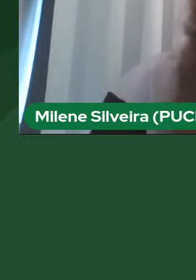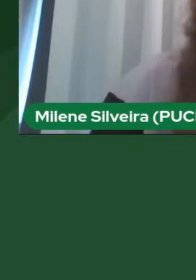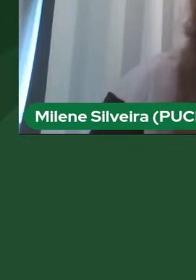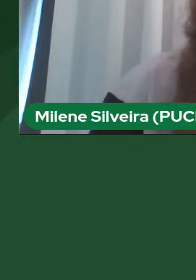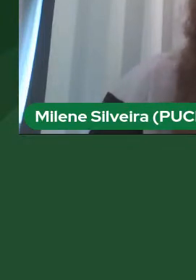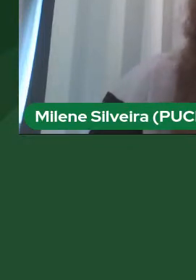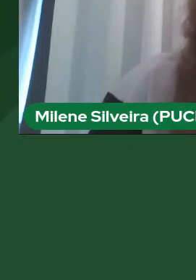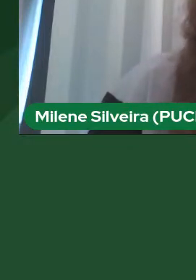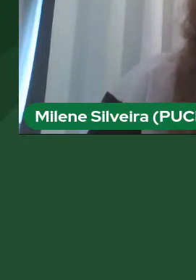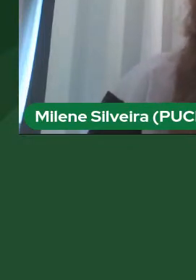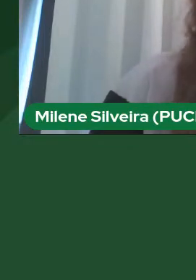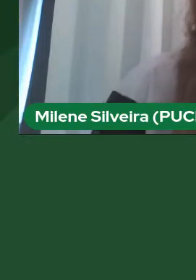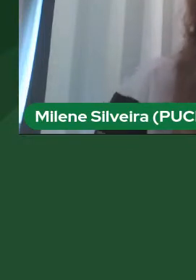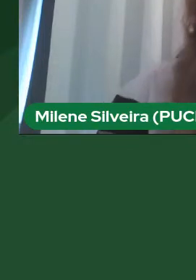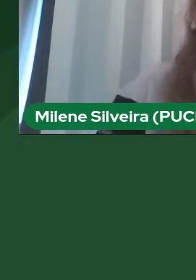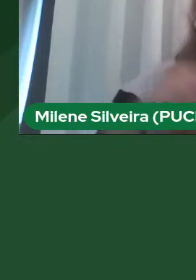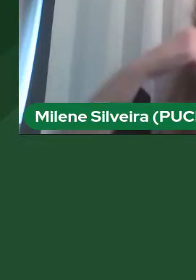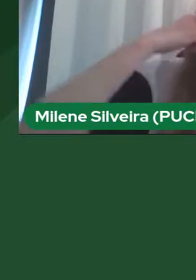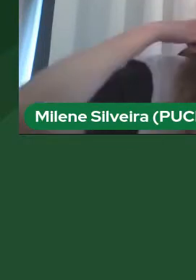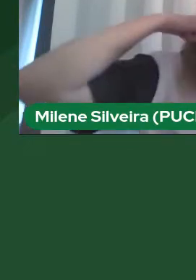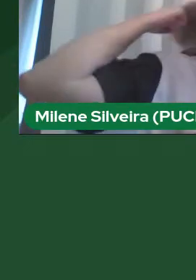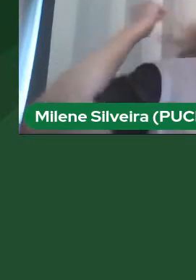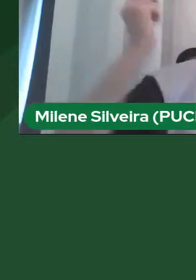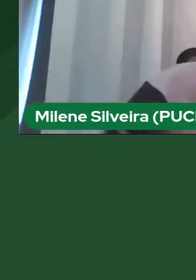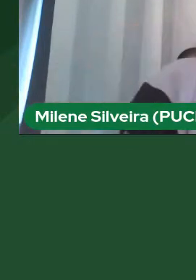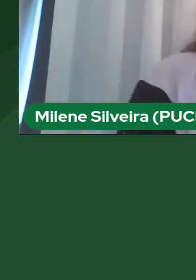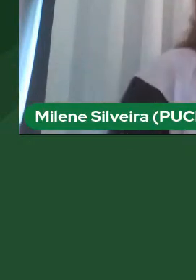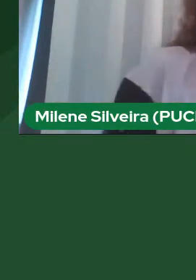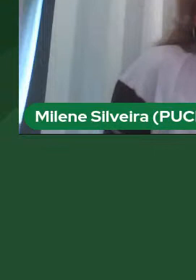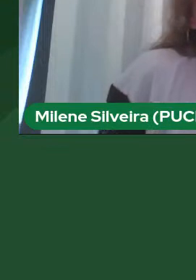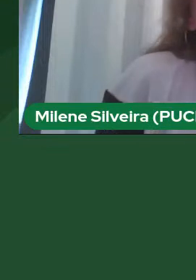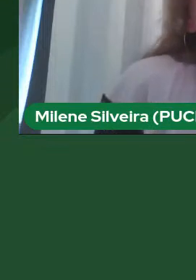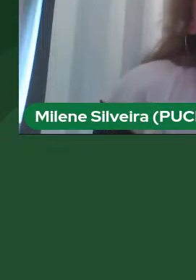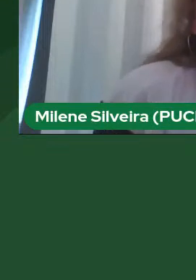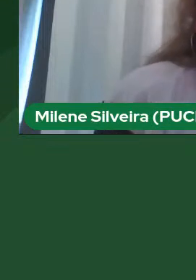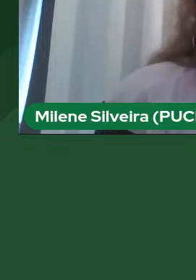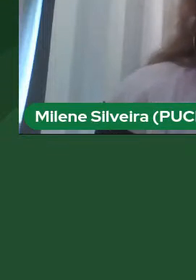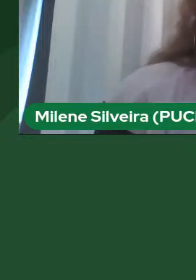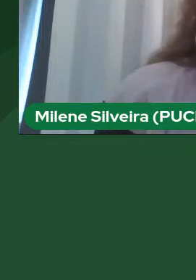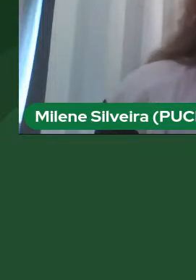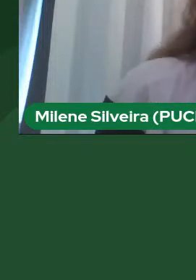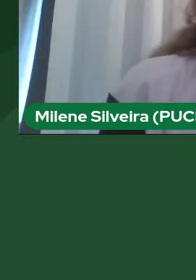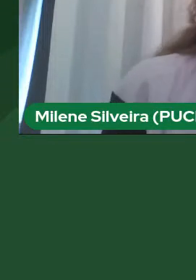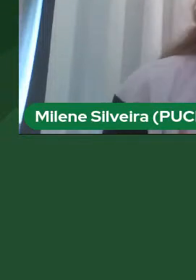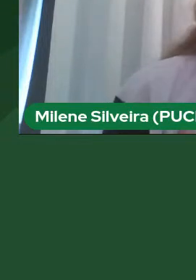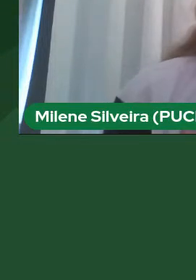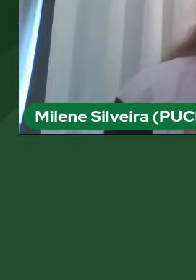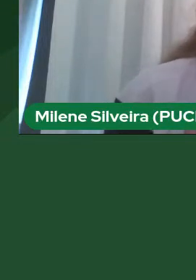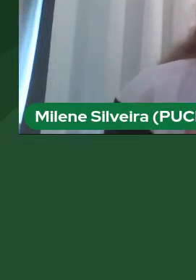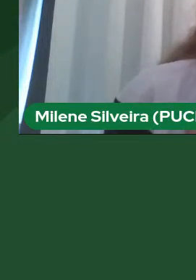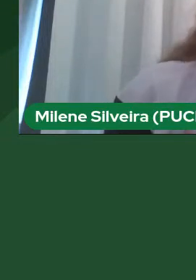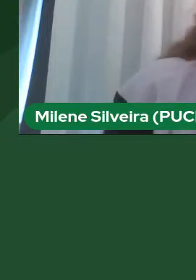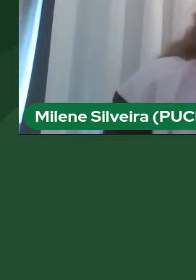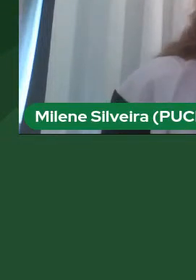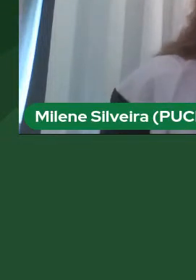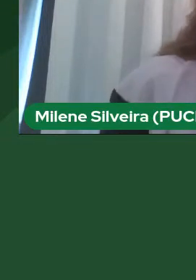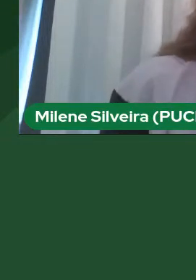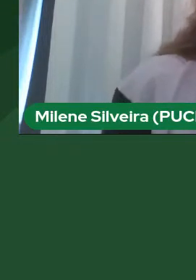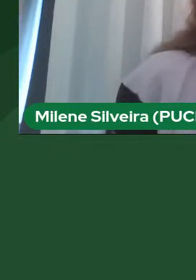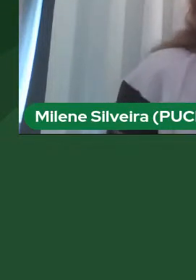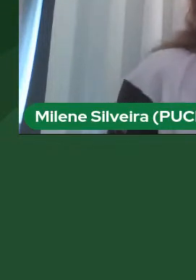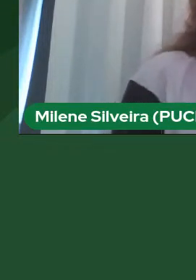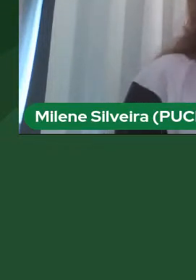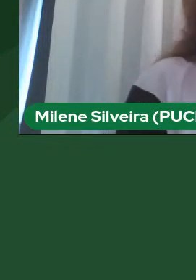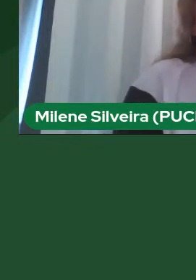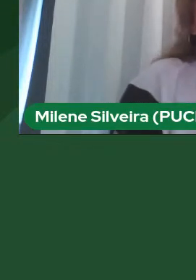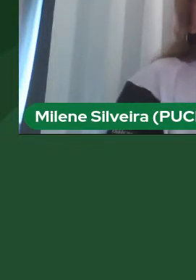Bom, gente, quero agradecer essa homenagem. Me sinto honradíssima por ela